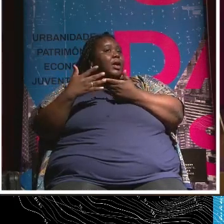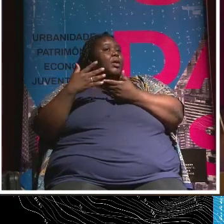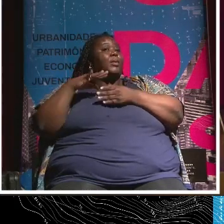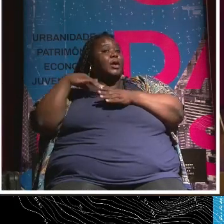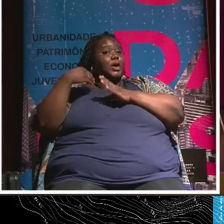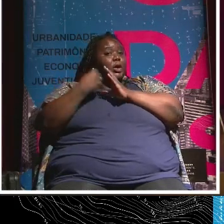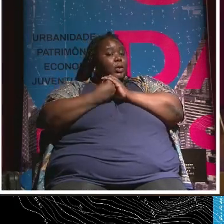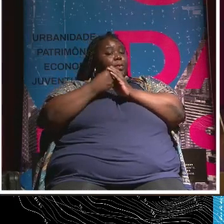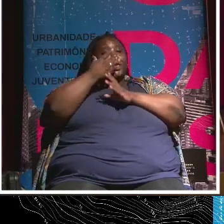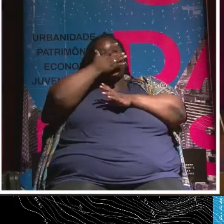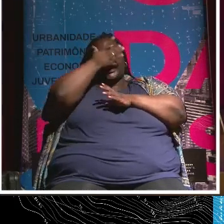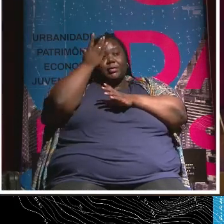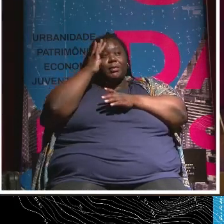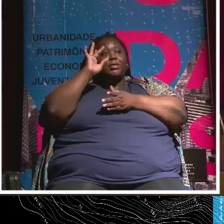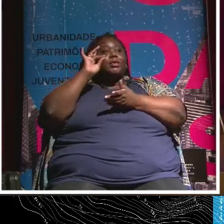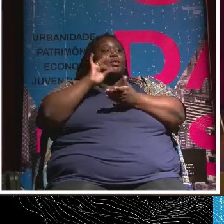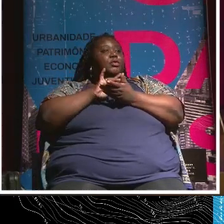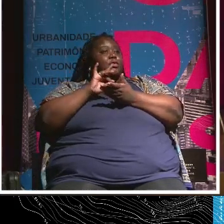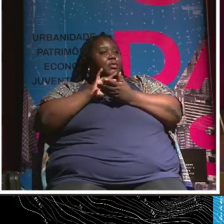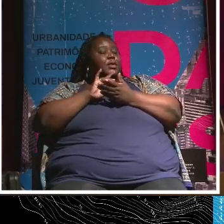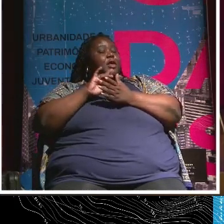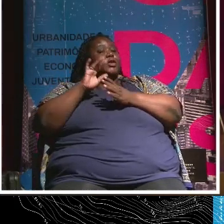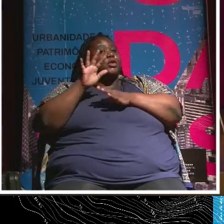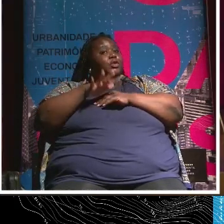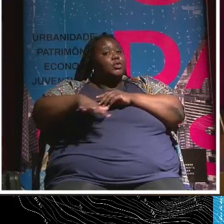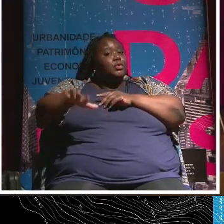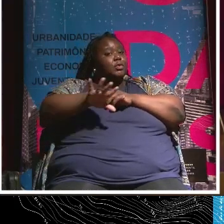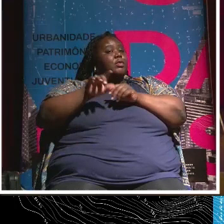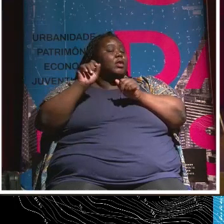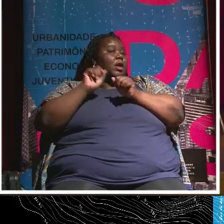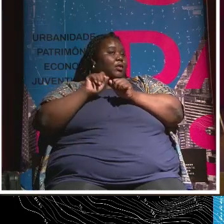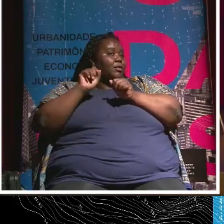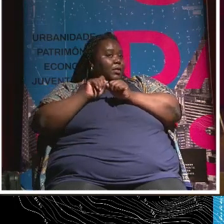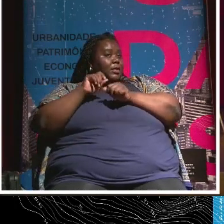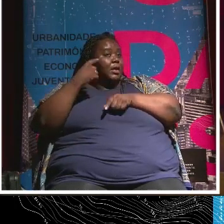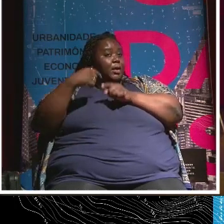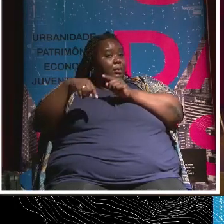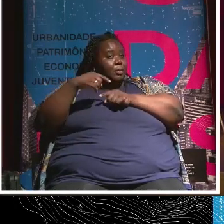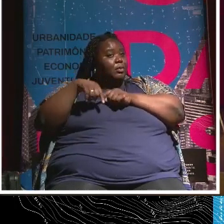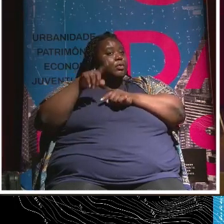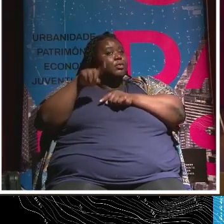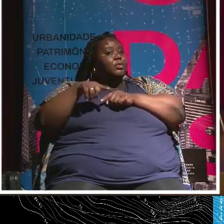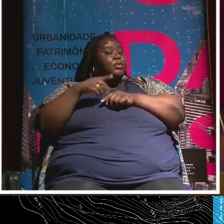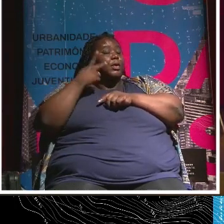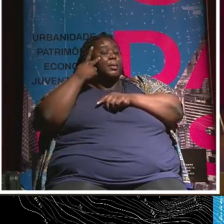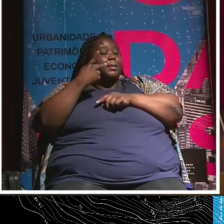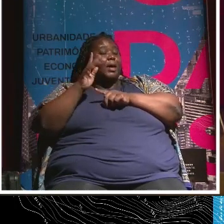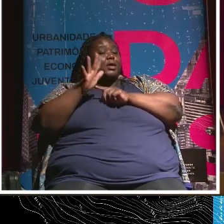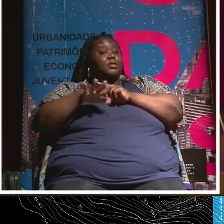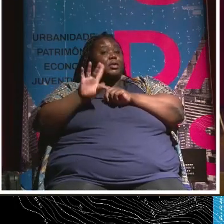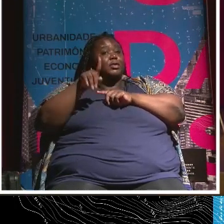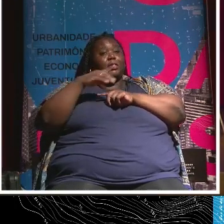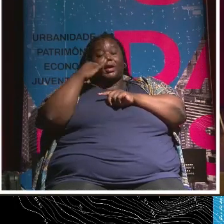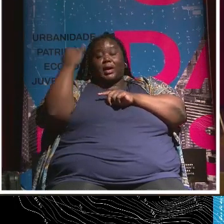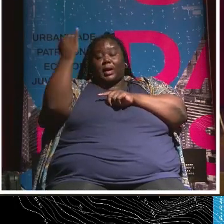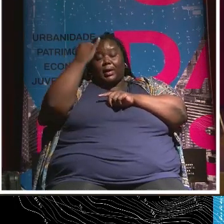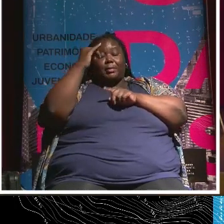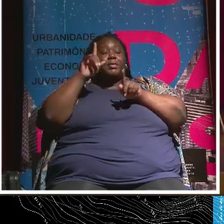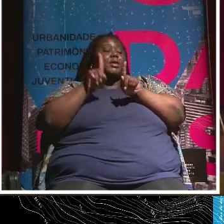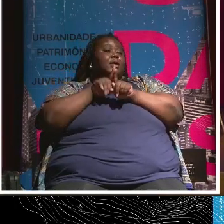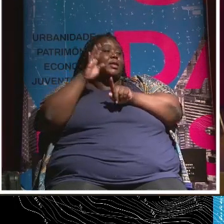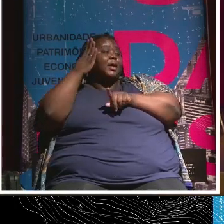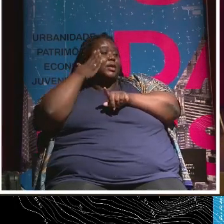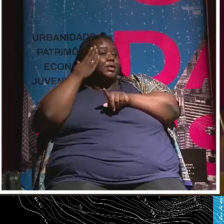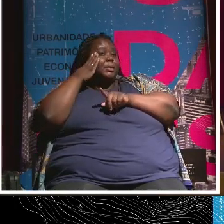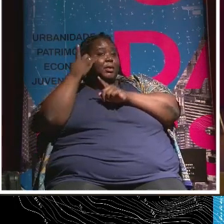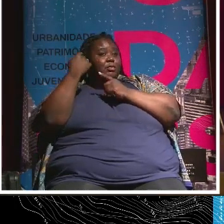as pessoas que estão nos territórios ao se fazer políticas públicas para os territórios, eu acho que é fundamental. E entendo também que é um